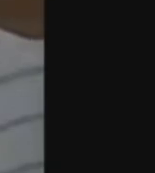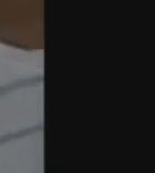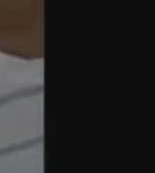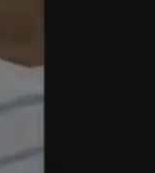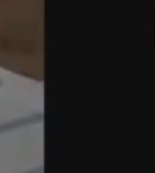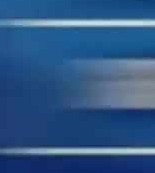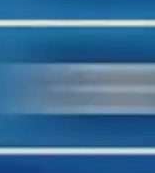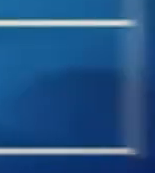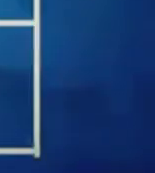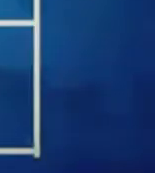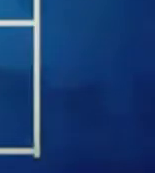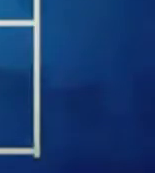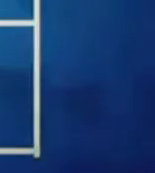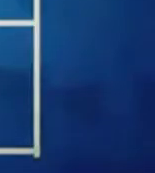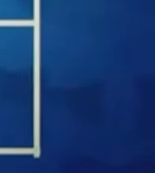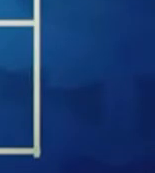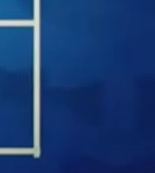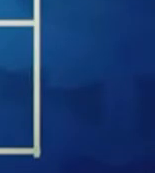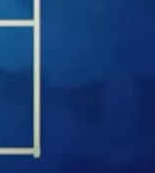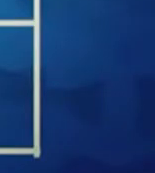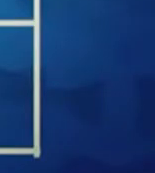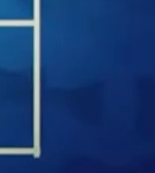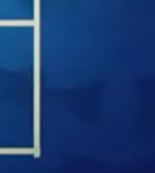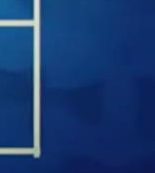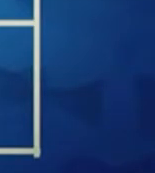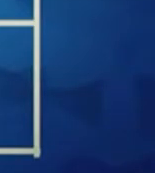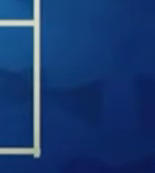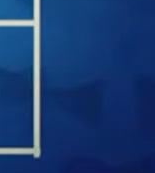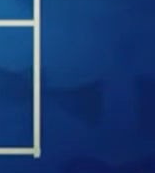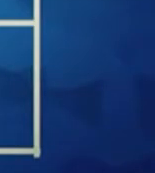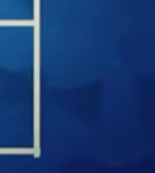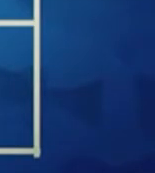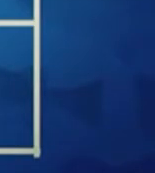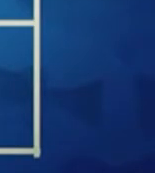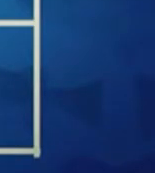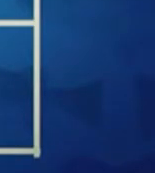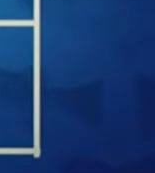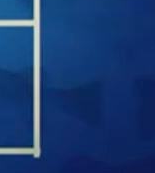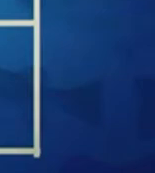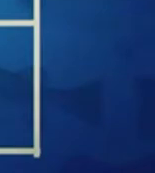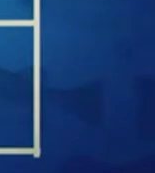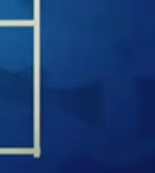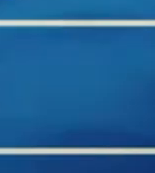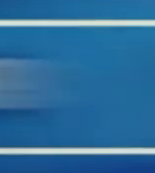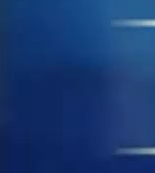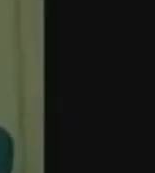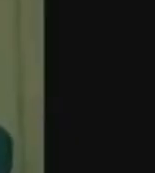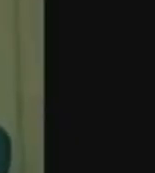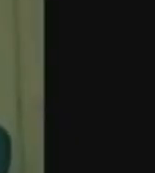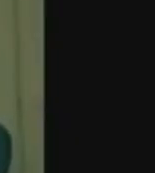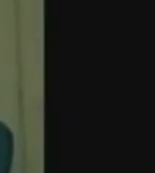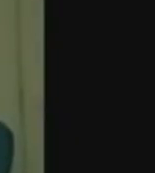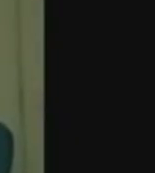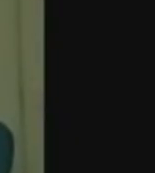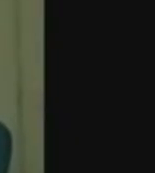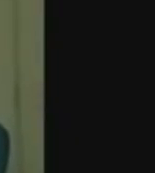mesmo anunciado no balcão. Três estabelecimentos, os fiscais encontraram irregularidades. Por exemplo, eu contatei um